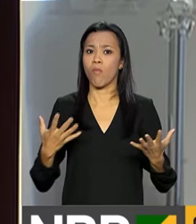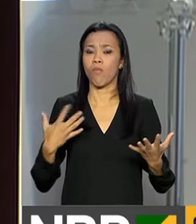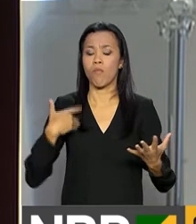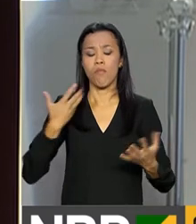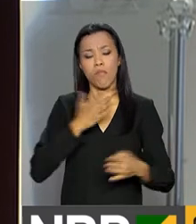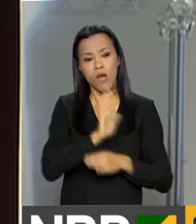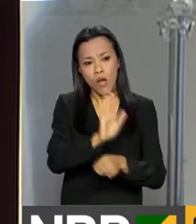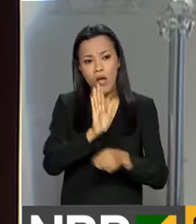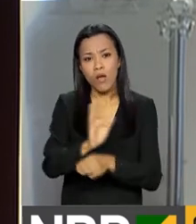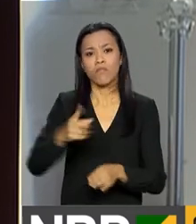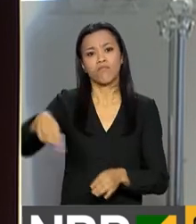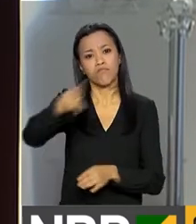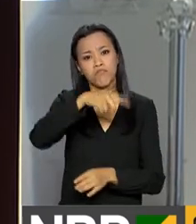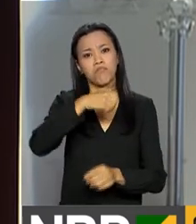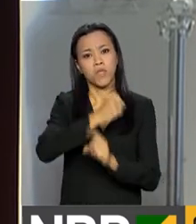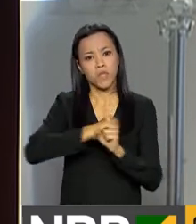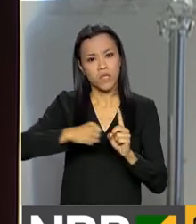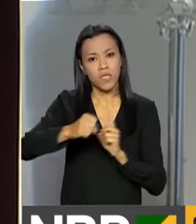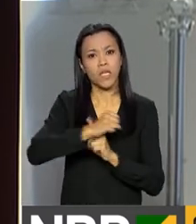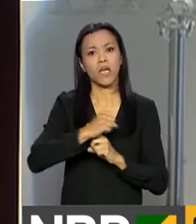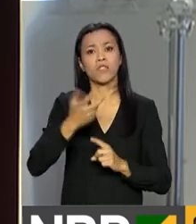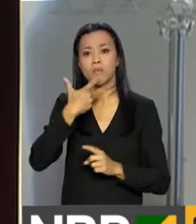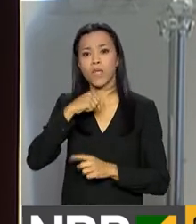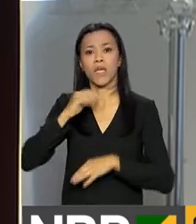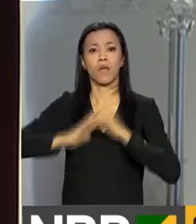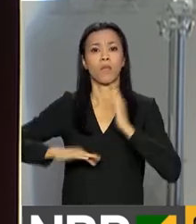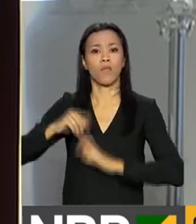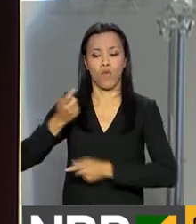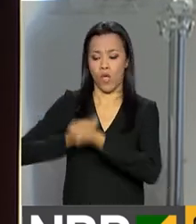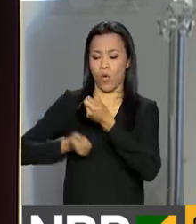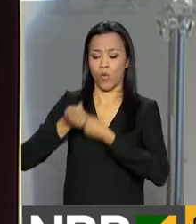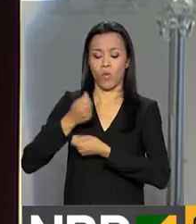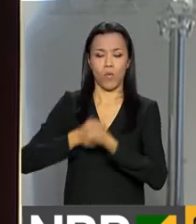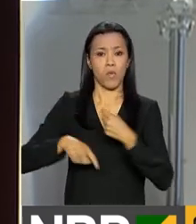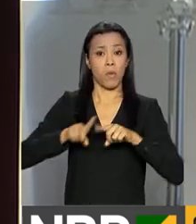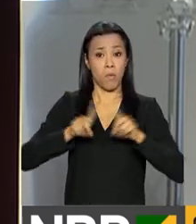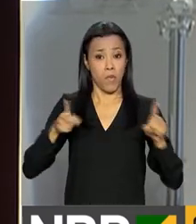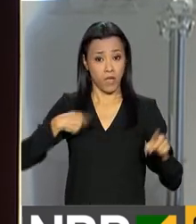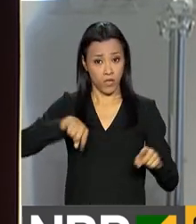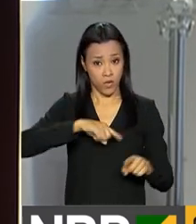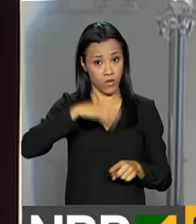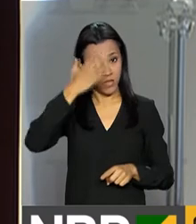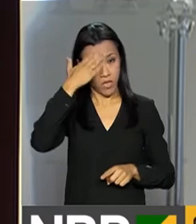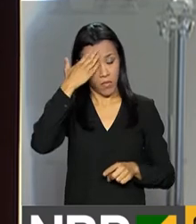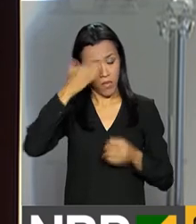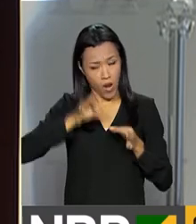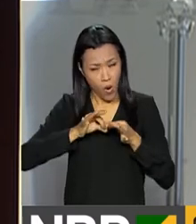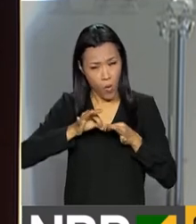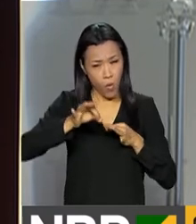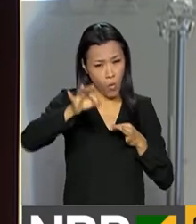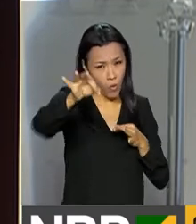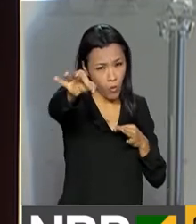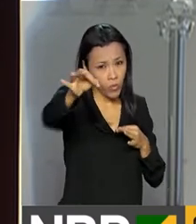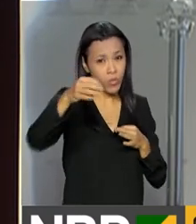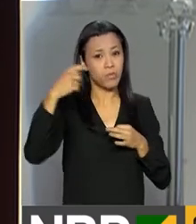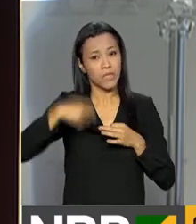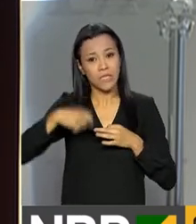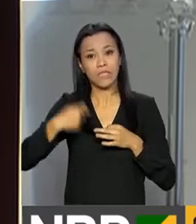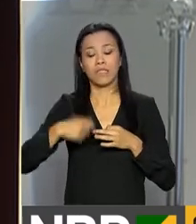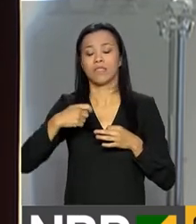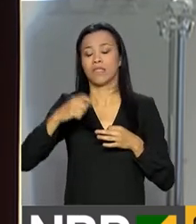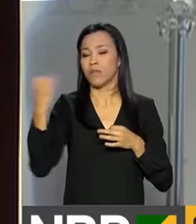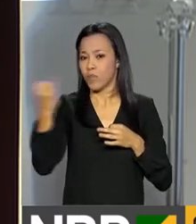para a sociedade e para os atores econômicos. Mas a gente sabe que, a longo prazo, né, essas reformas são decisivas. Então,